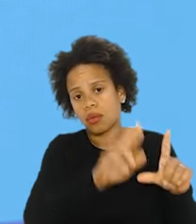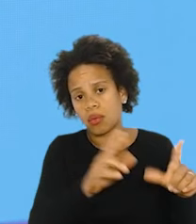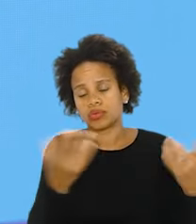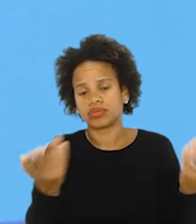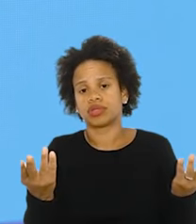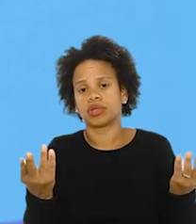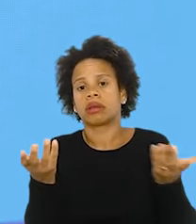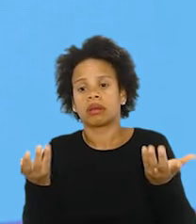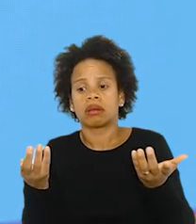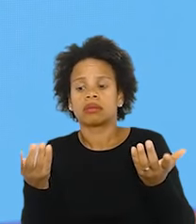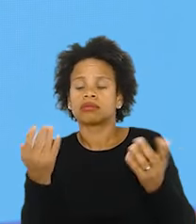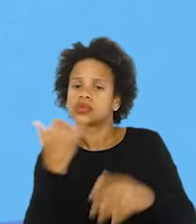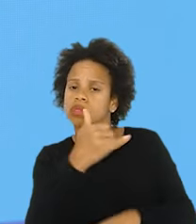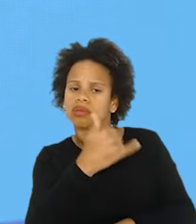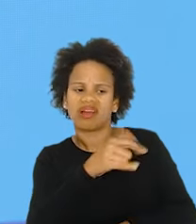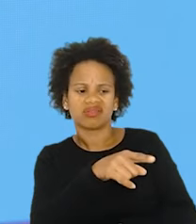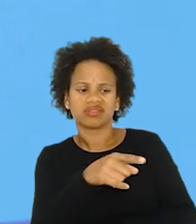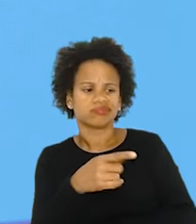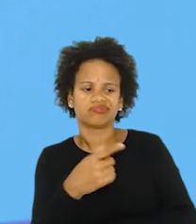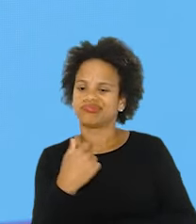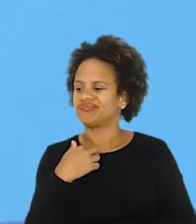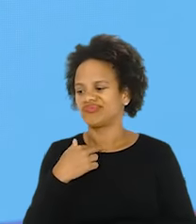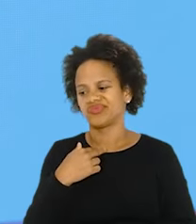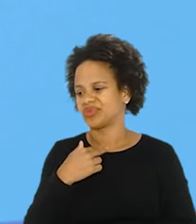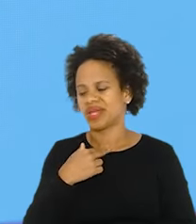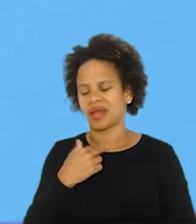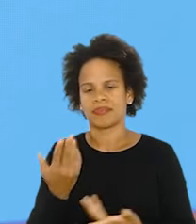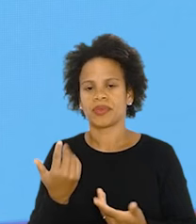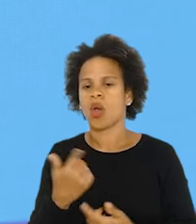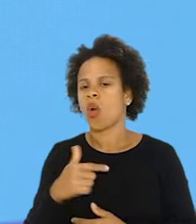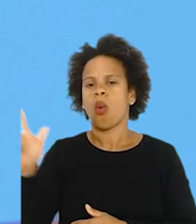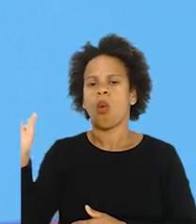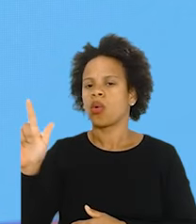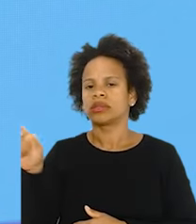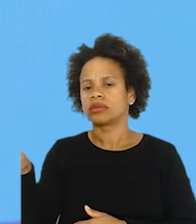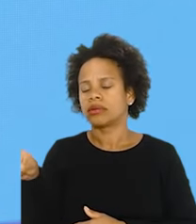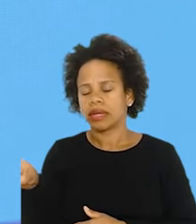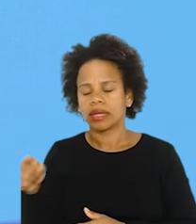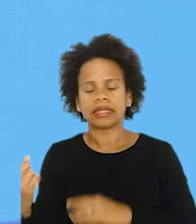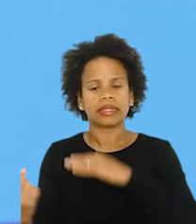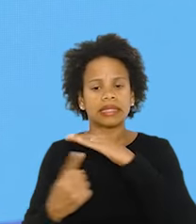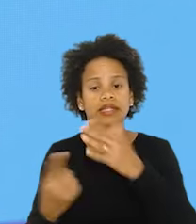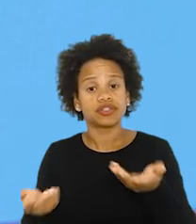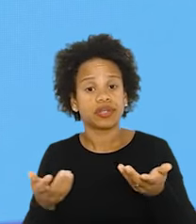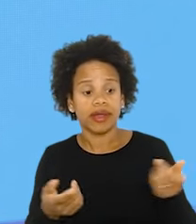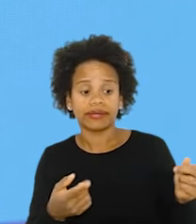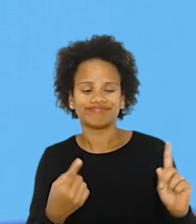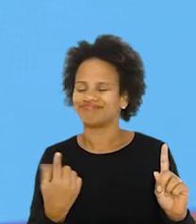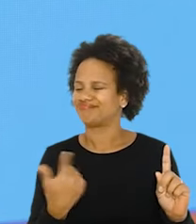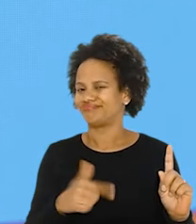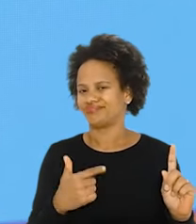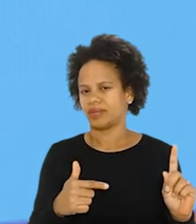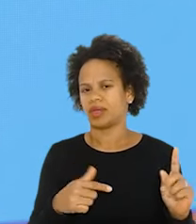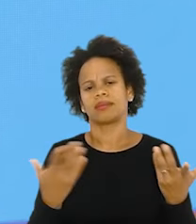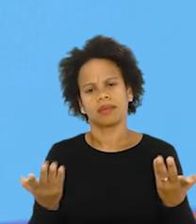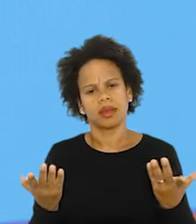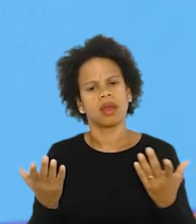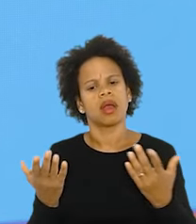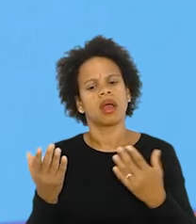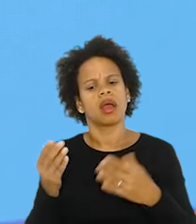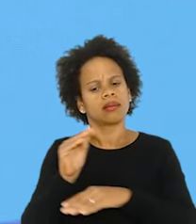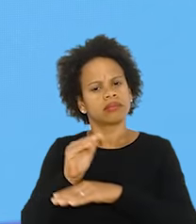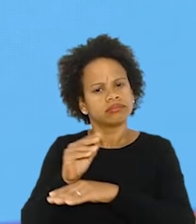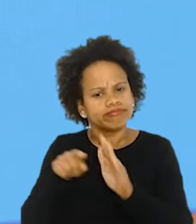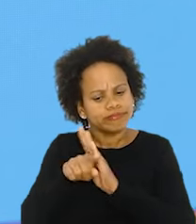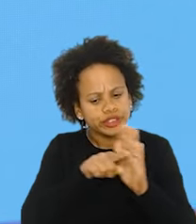e você não tem essa facilidade ou né uma outra facilidade que o cliente porventura queira fazer e você não tenha se resguarde pesquise se